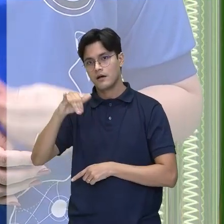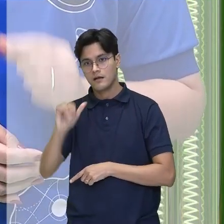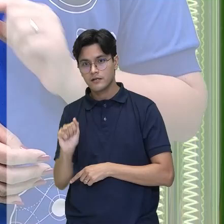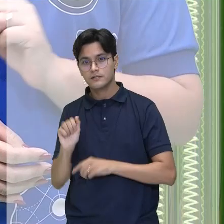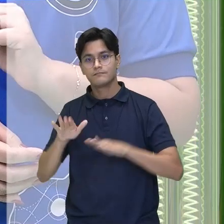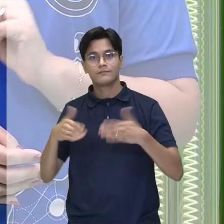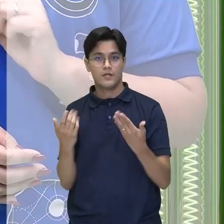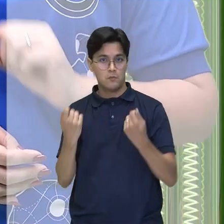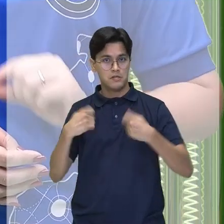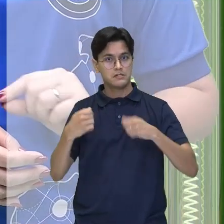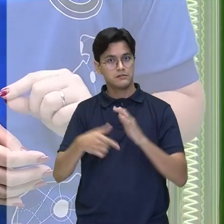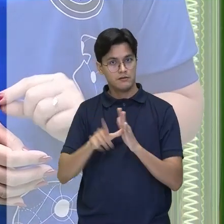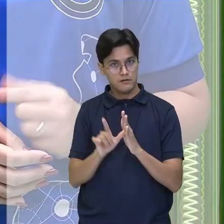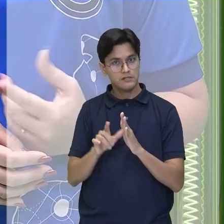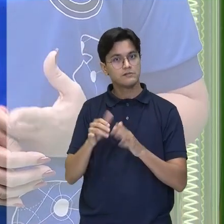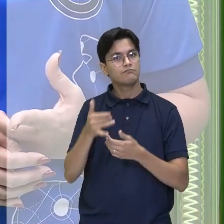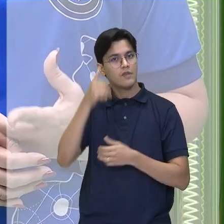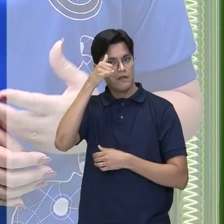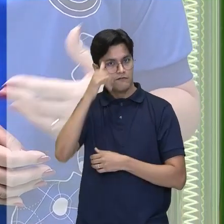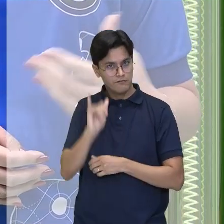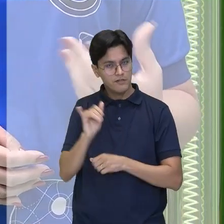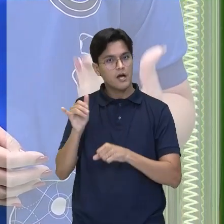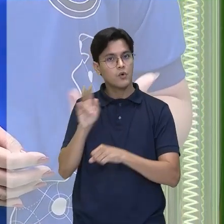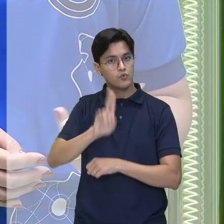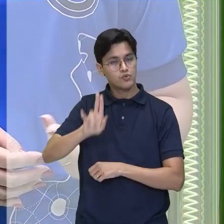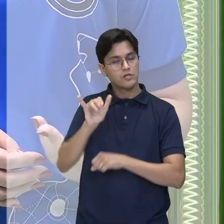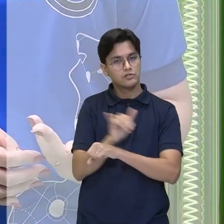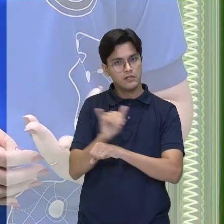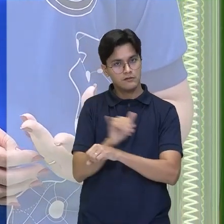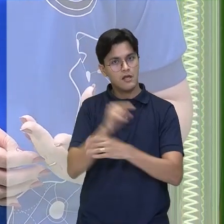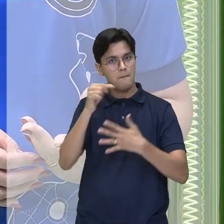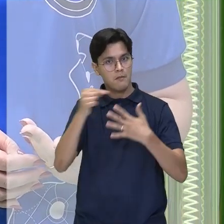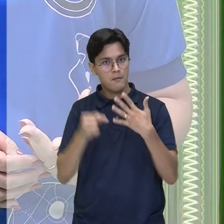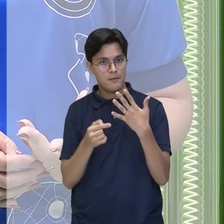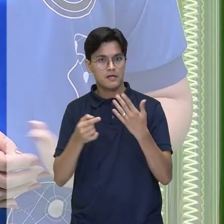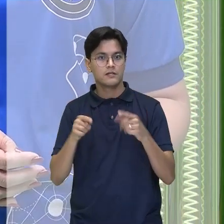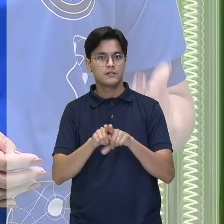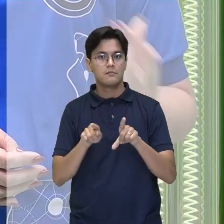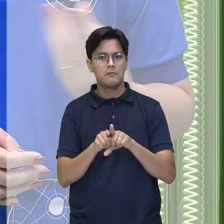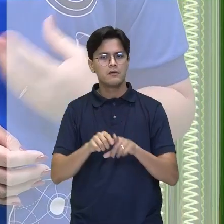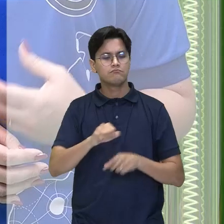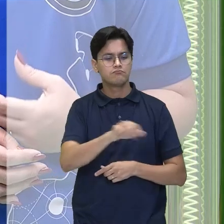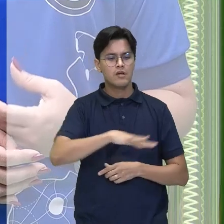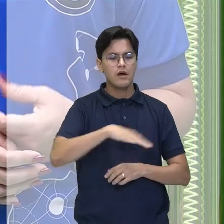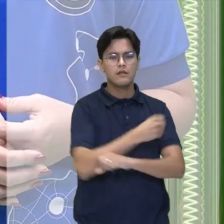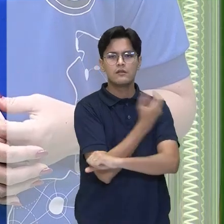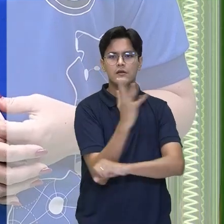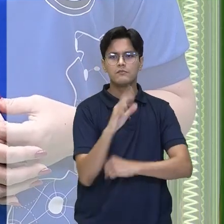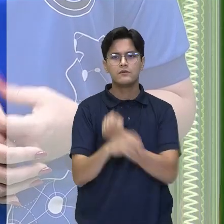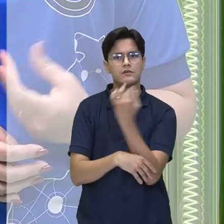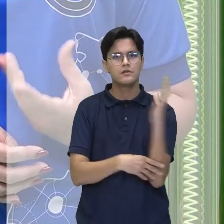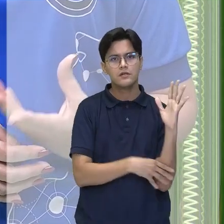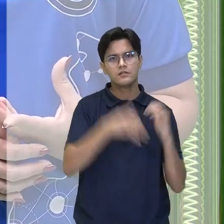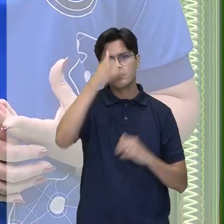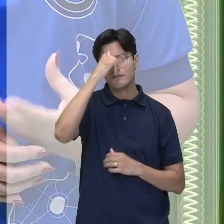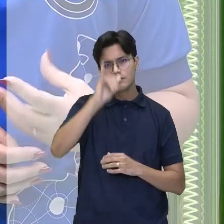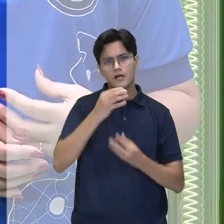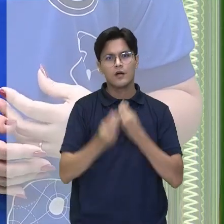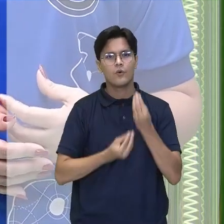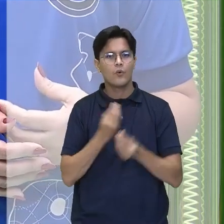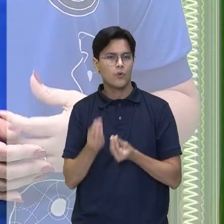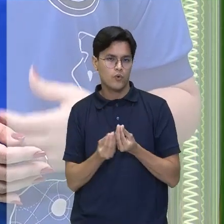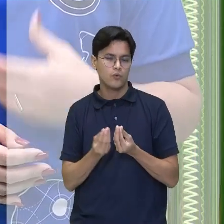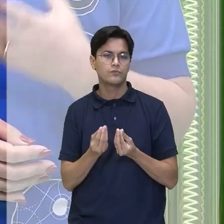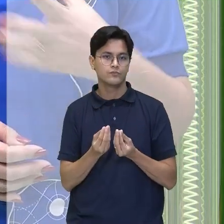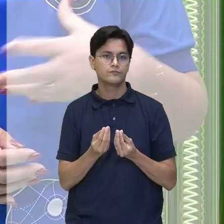controle, promovendo o saneamento da água, a eliminação de água estagnada e a manutenção de passos curtos.